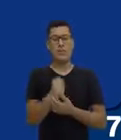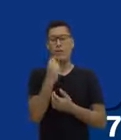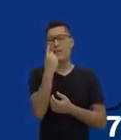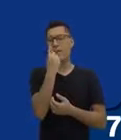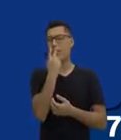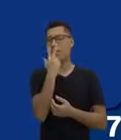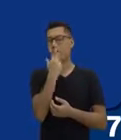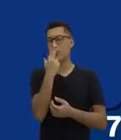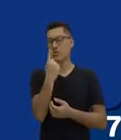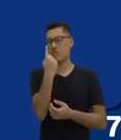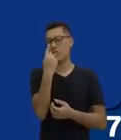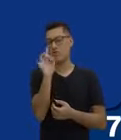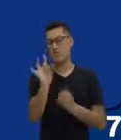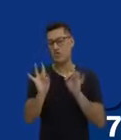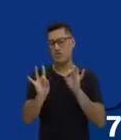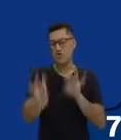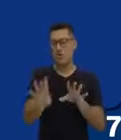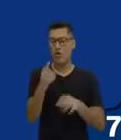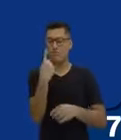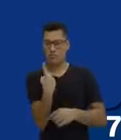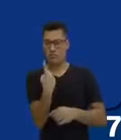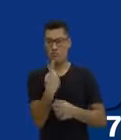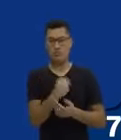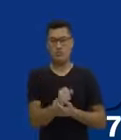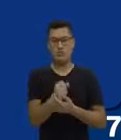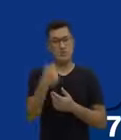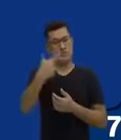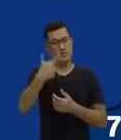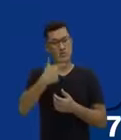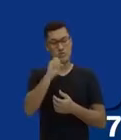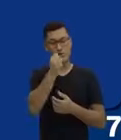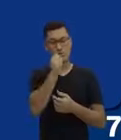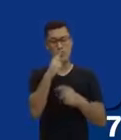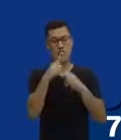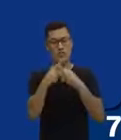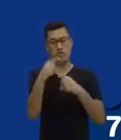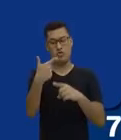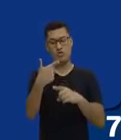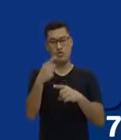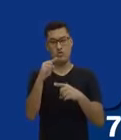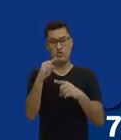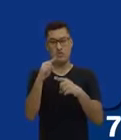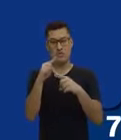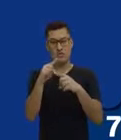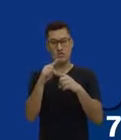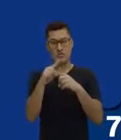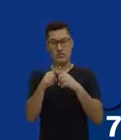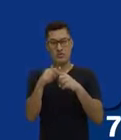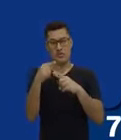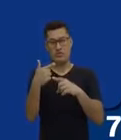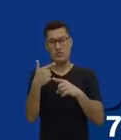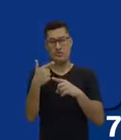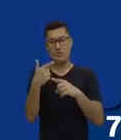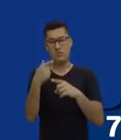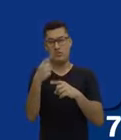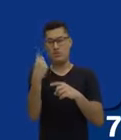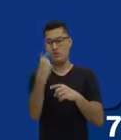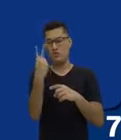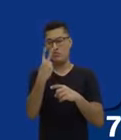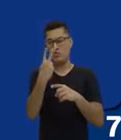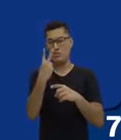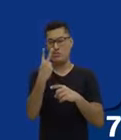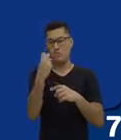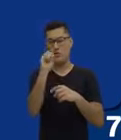Entendeu? Nesse segundo caso, vai ser 8 vezes 2. Quantas vezes o 2 aparecendo? Duas vezes,